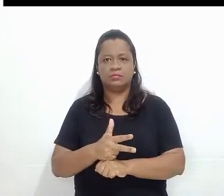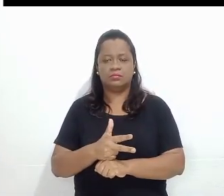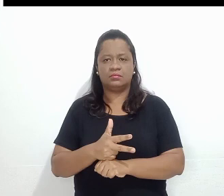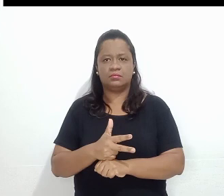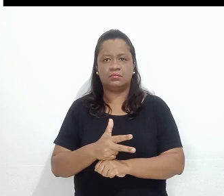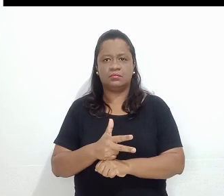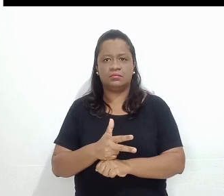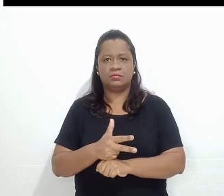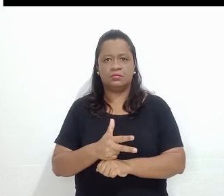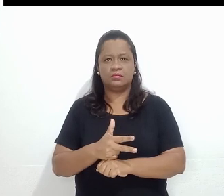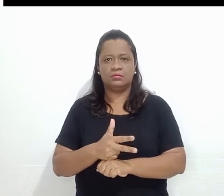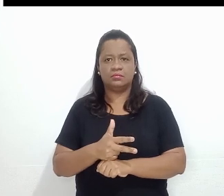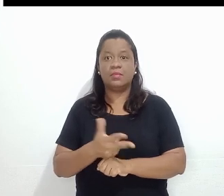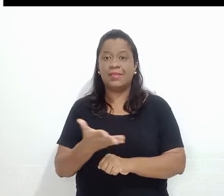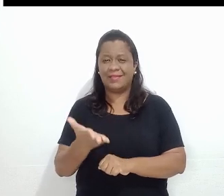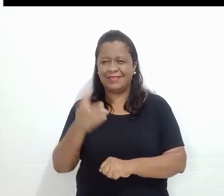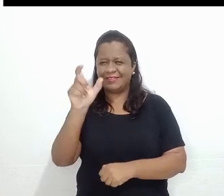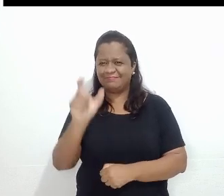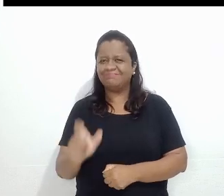Aliás, esse cara trabalha pra caramba.